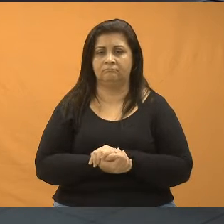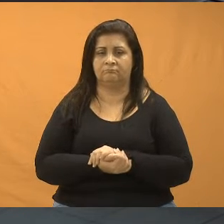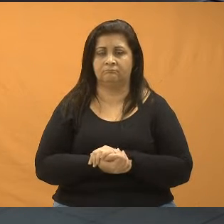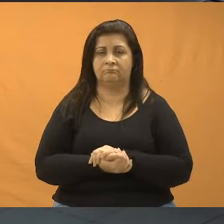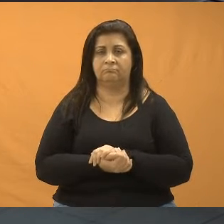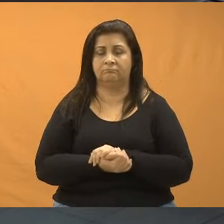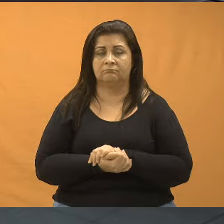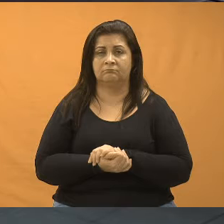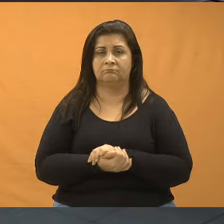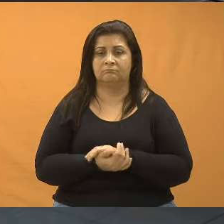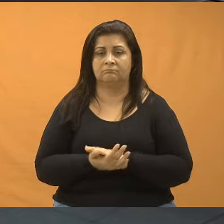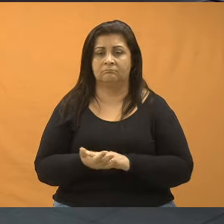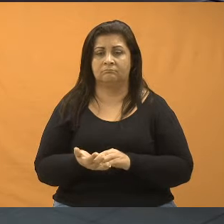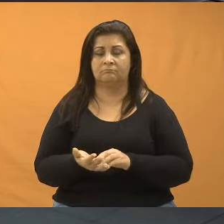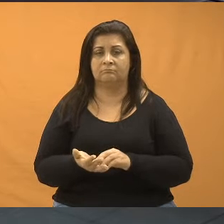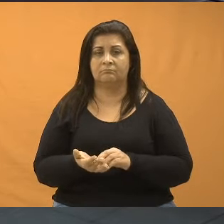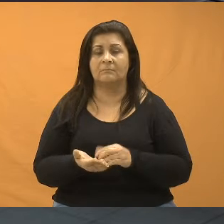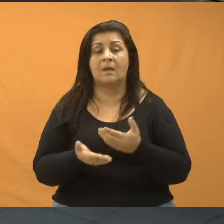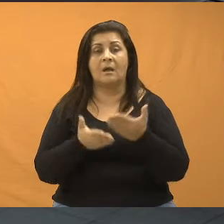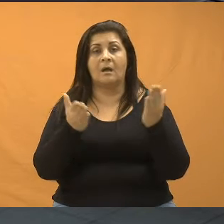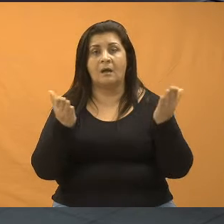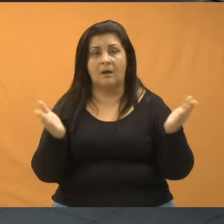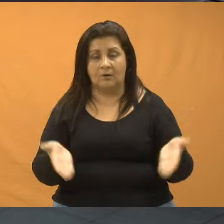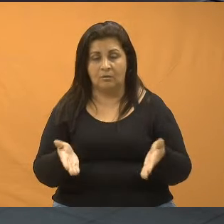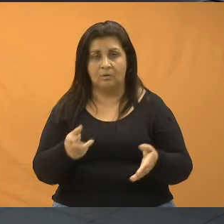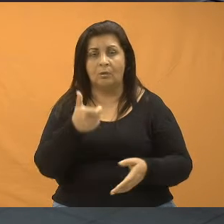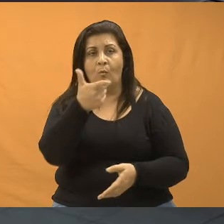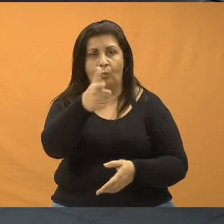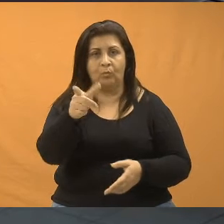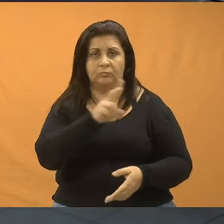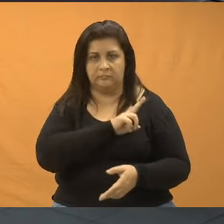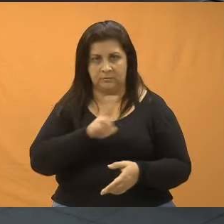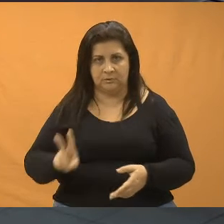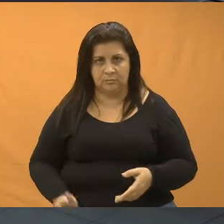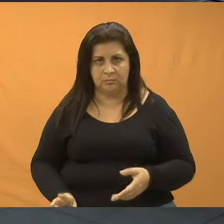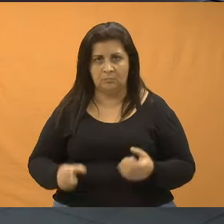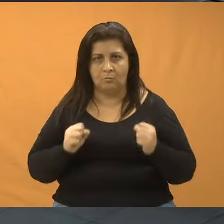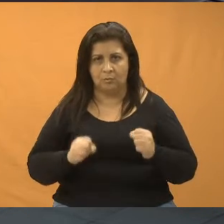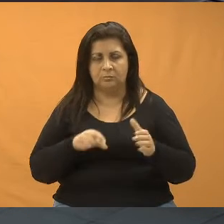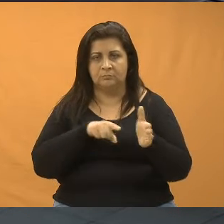uma solução. Quero abrir agora as perguntas para os demais vereadores. Alguém quer?